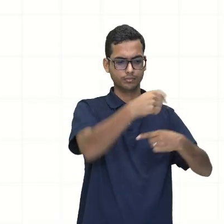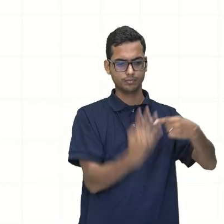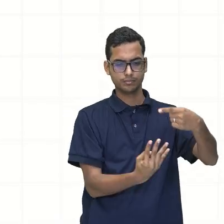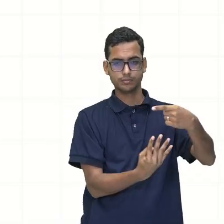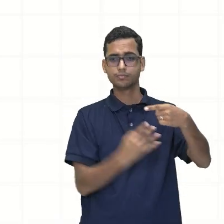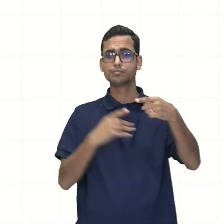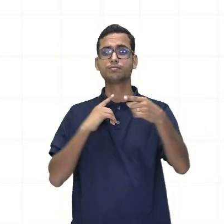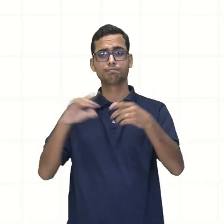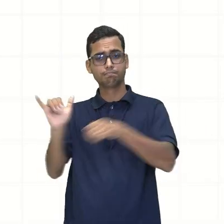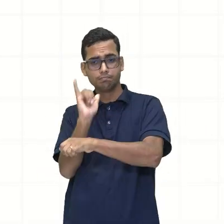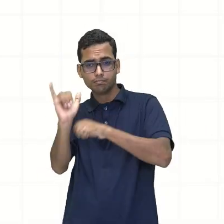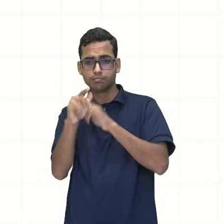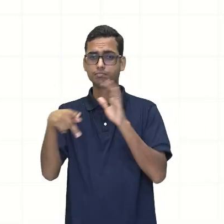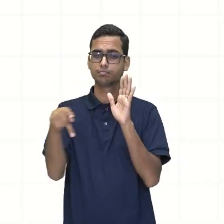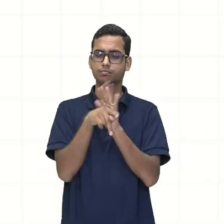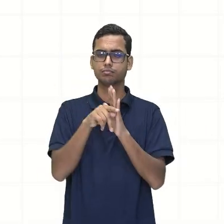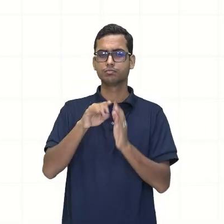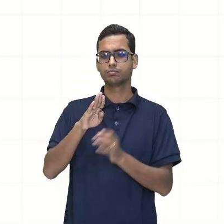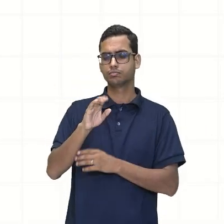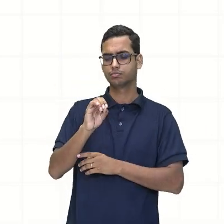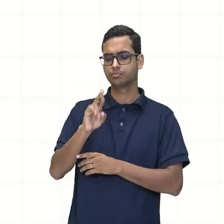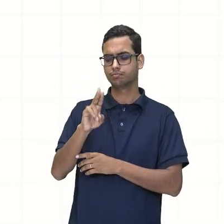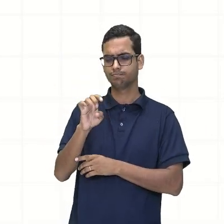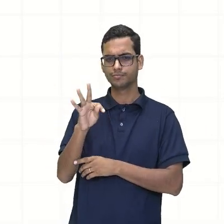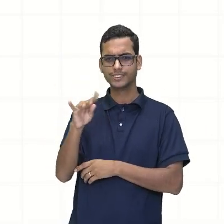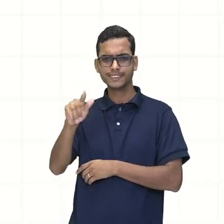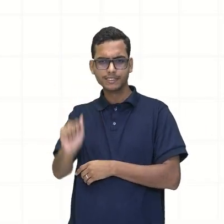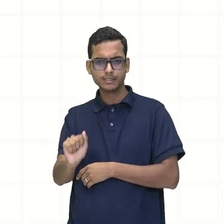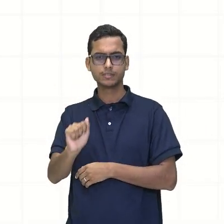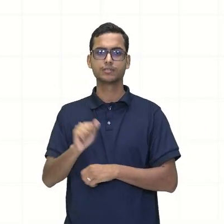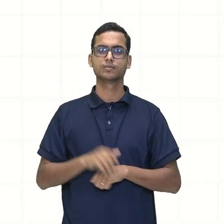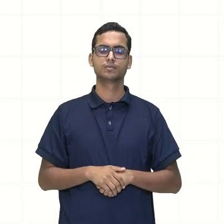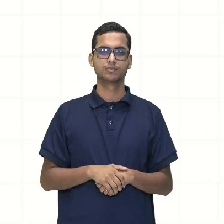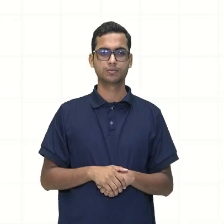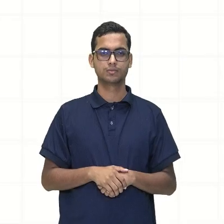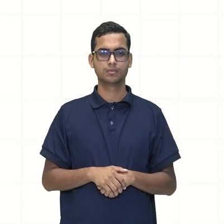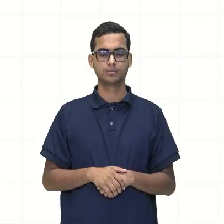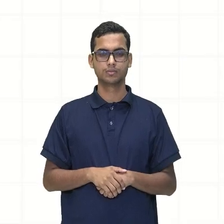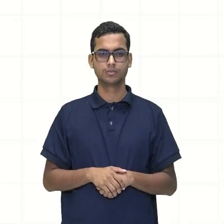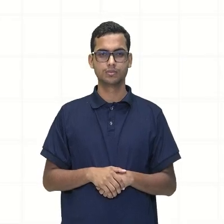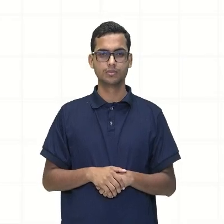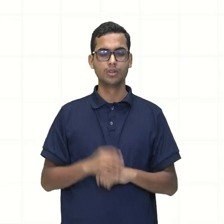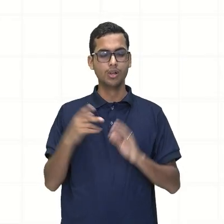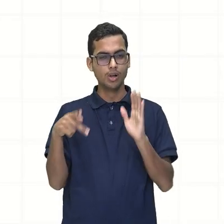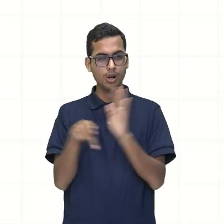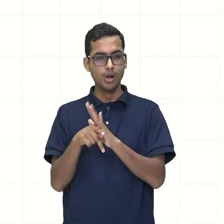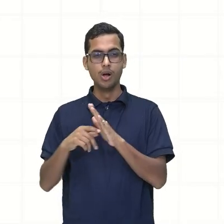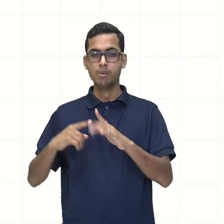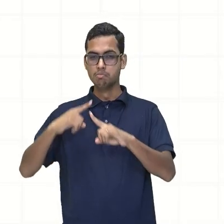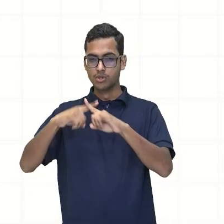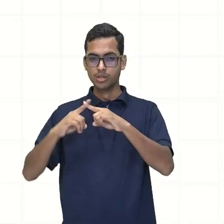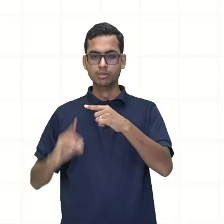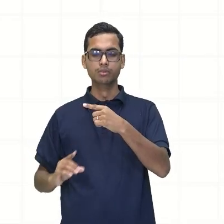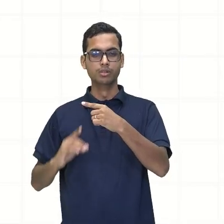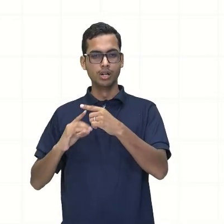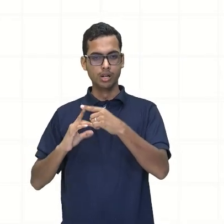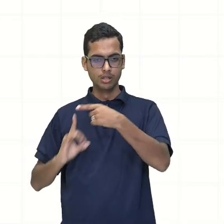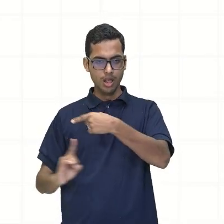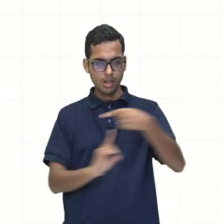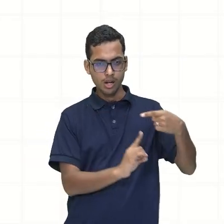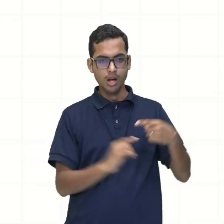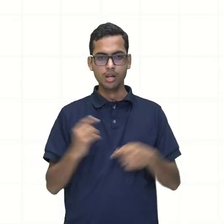método da borboleta. Qual é o método da borboleta? Multiplica denominadores, 3 vezes 4, 12.